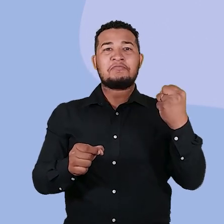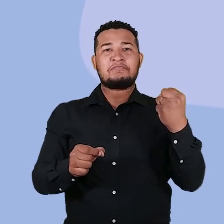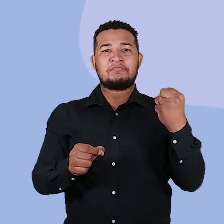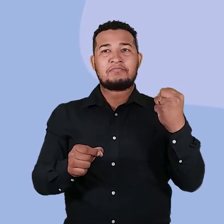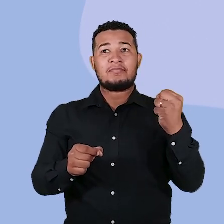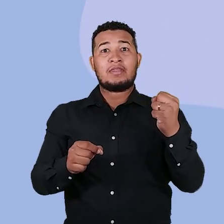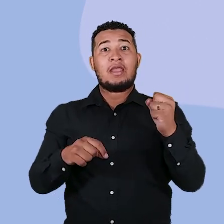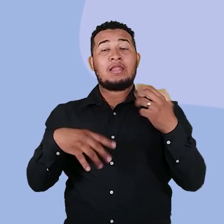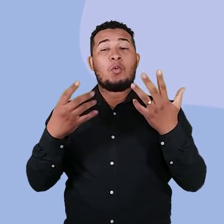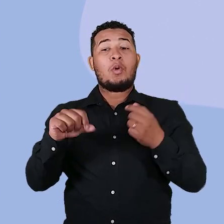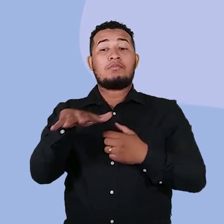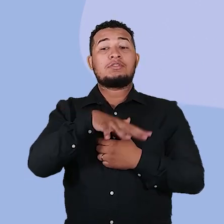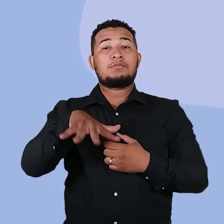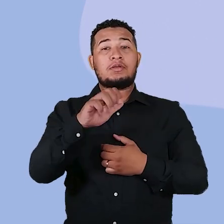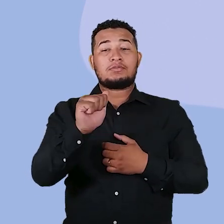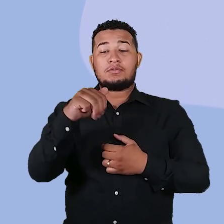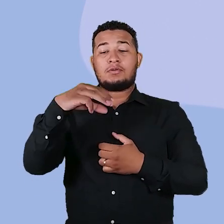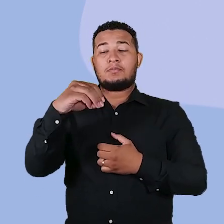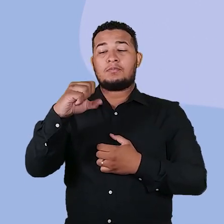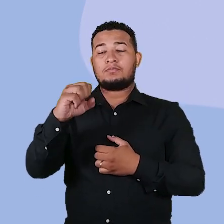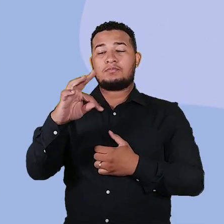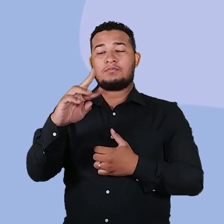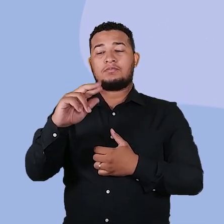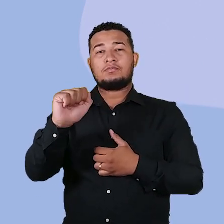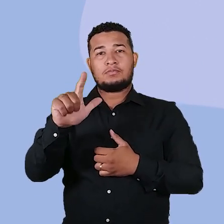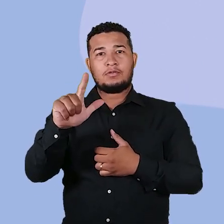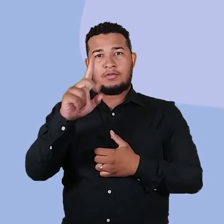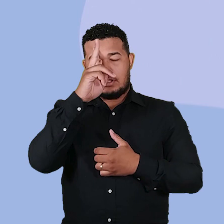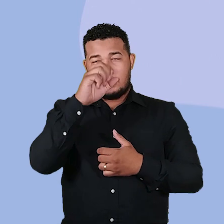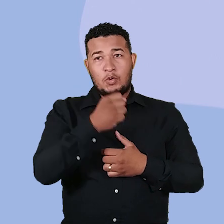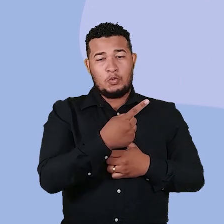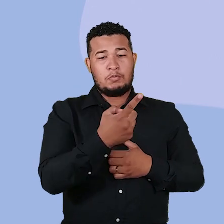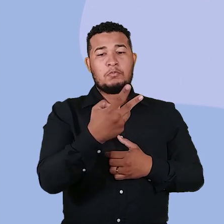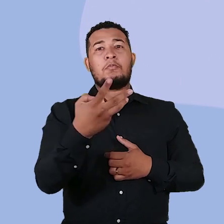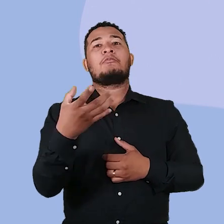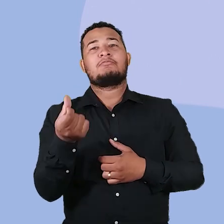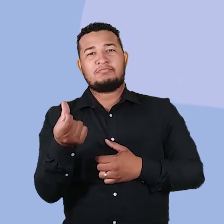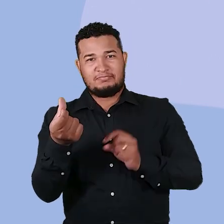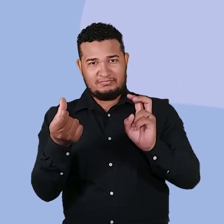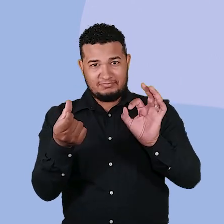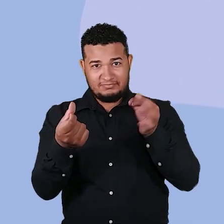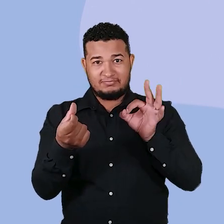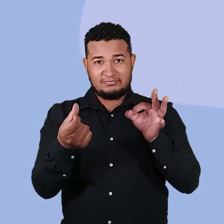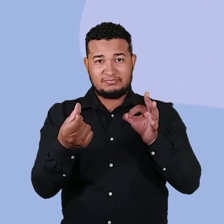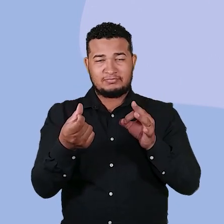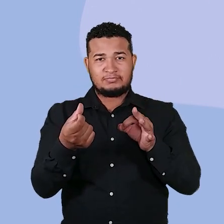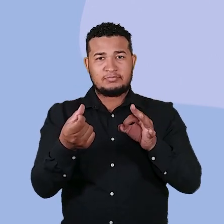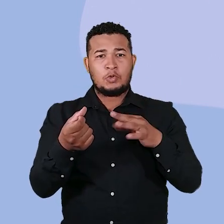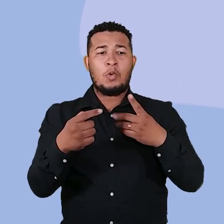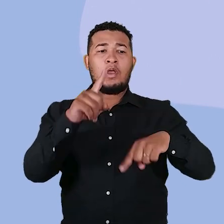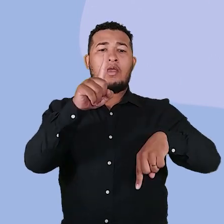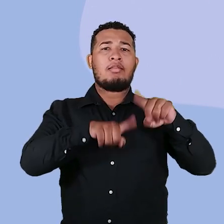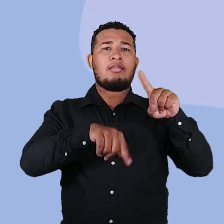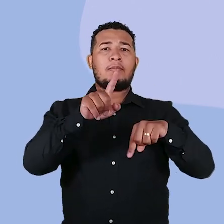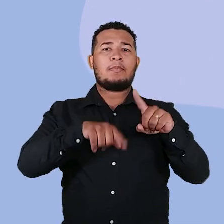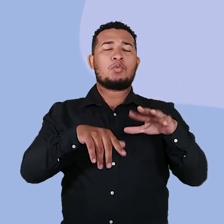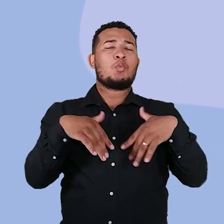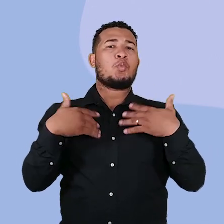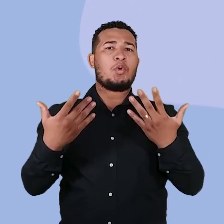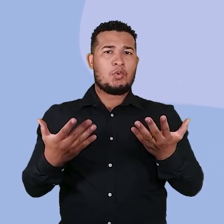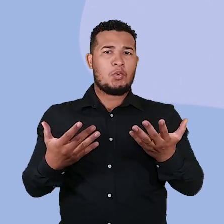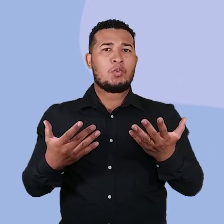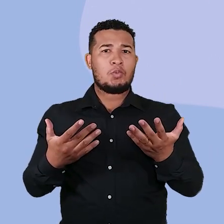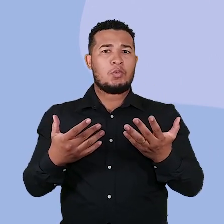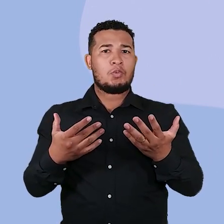superior qual é o espaço amostral é o espaço amostral é um dois três quatro cinco seis sete e